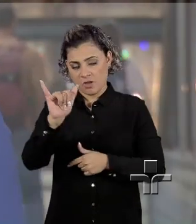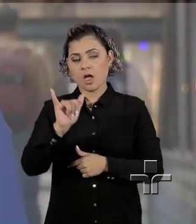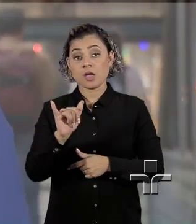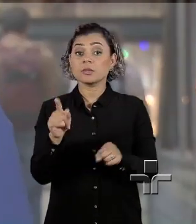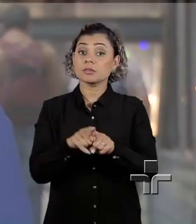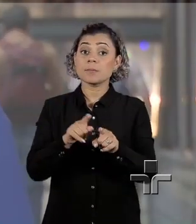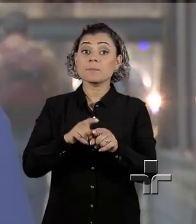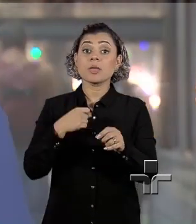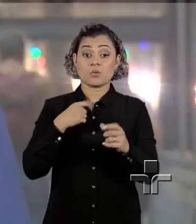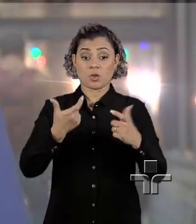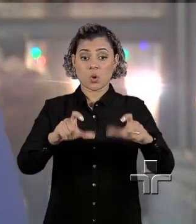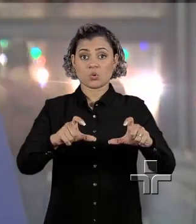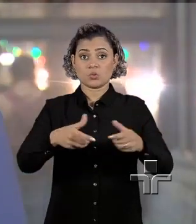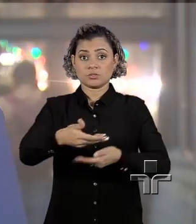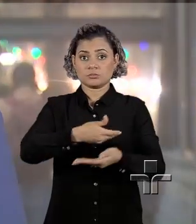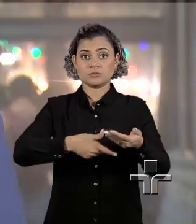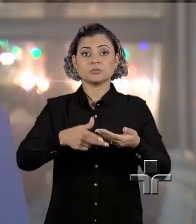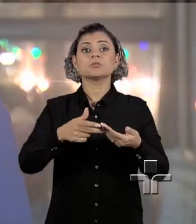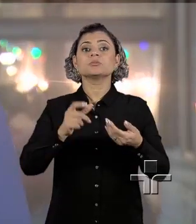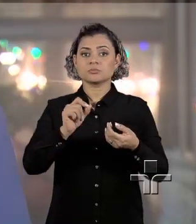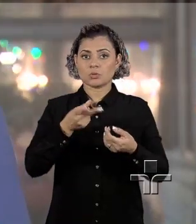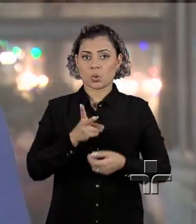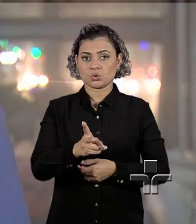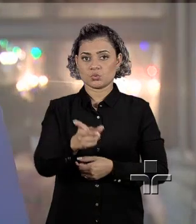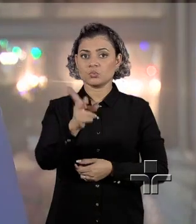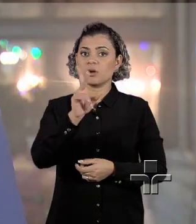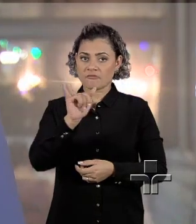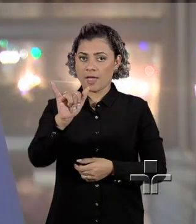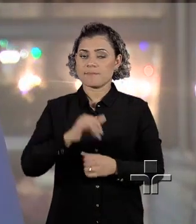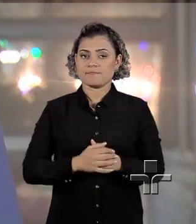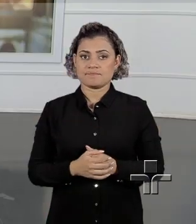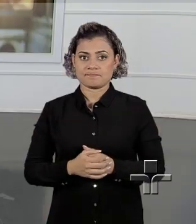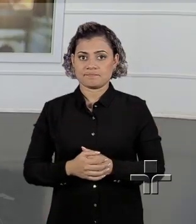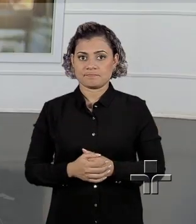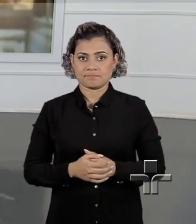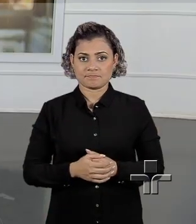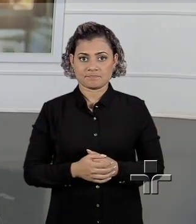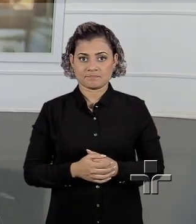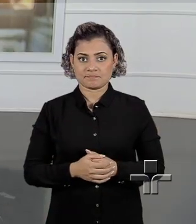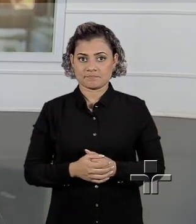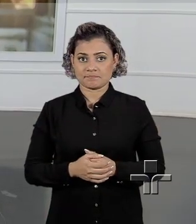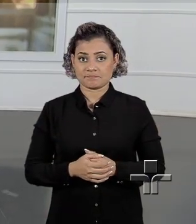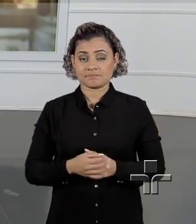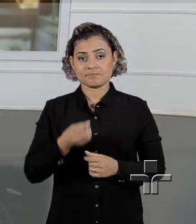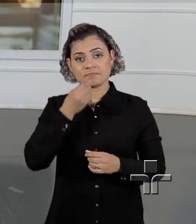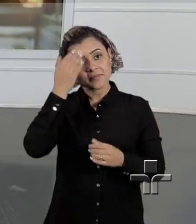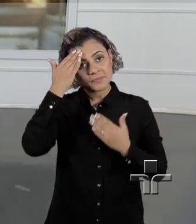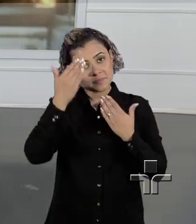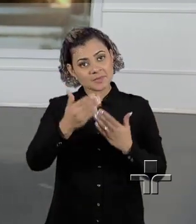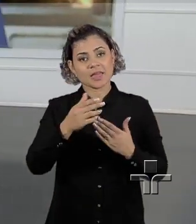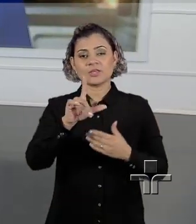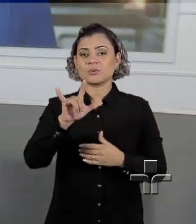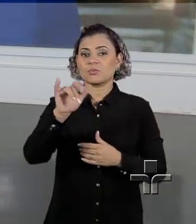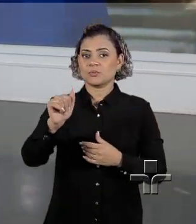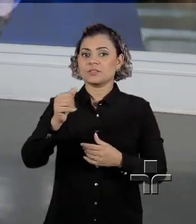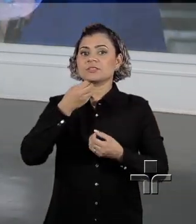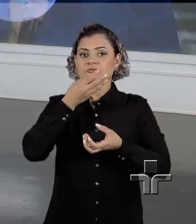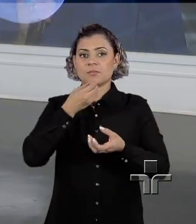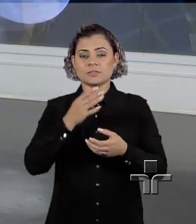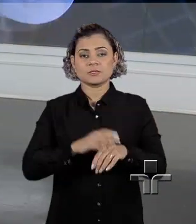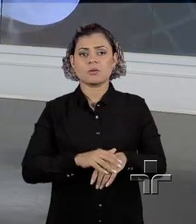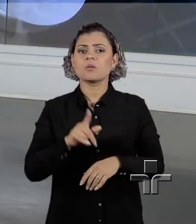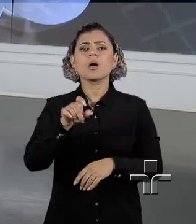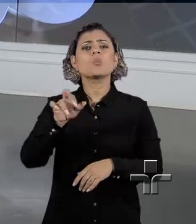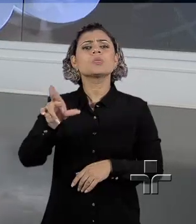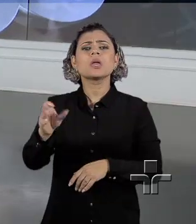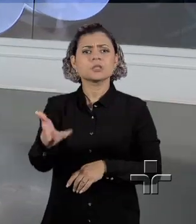E o rodízio de veículos foi mantido. William, é com vocês. Obrigado, Luísa, pelas informações. Gaudêncio Torquato, a